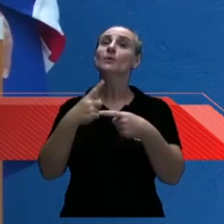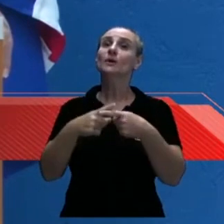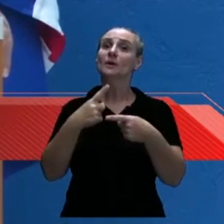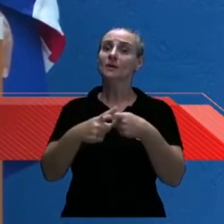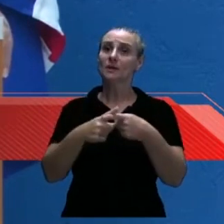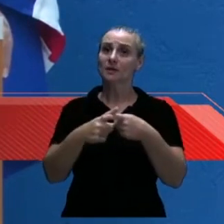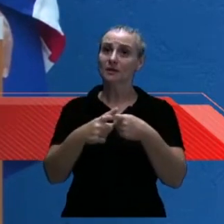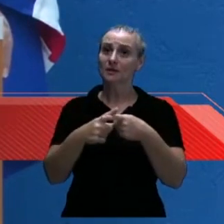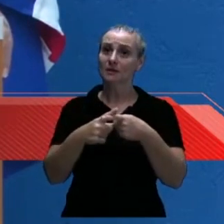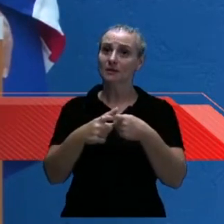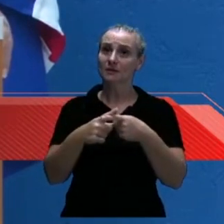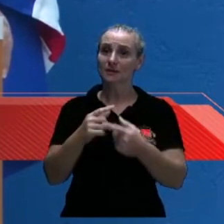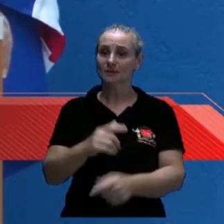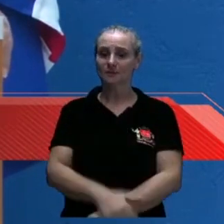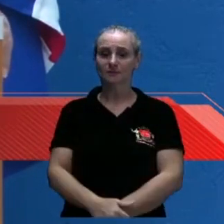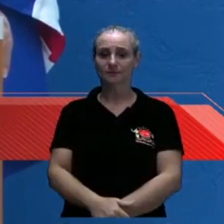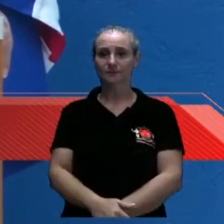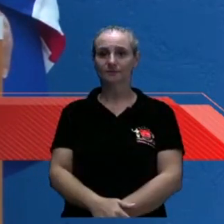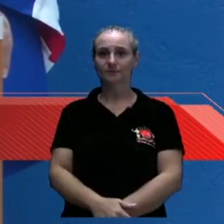entrada...